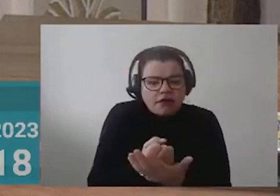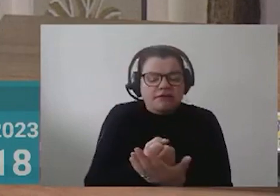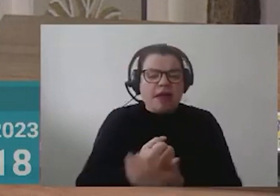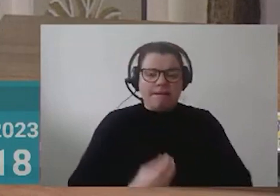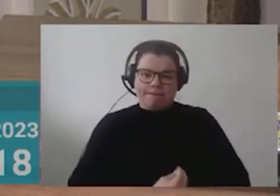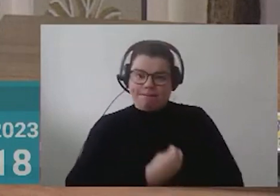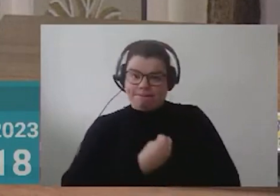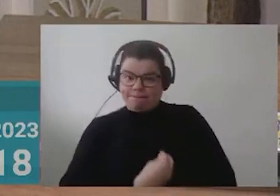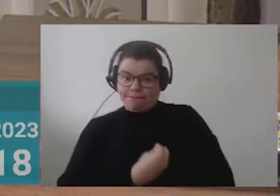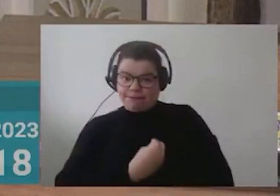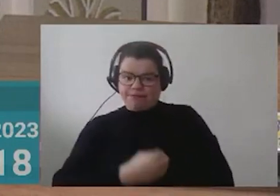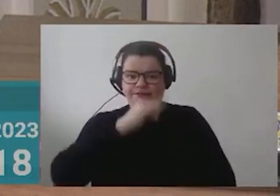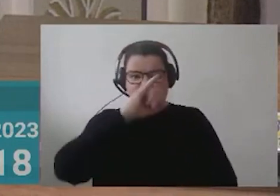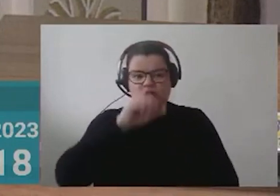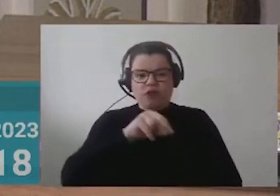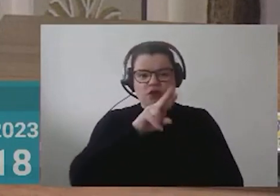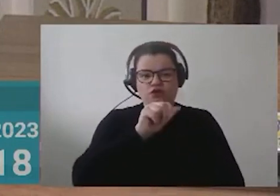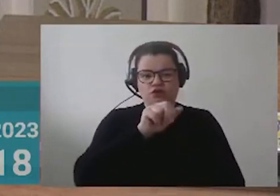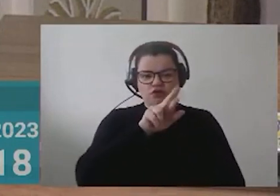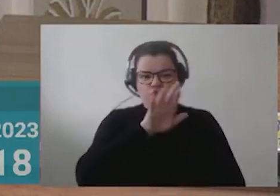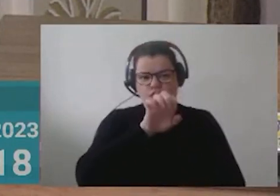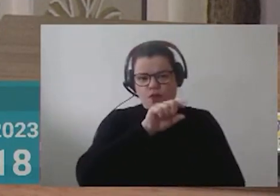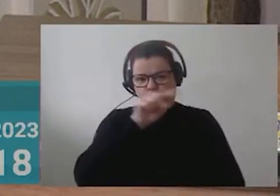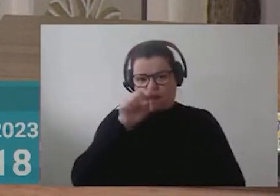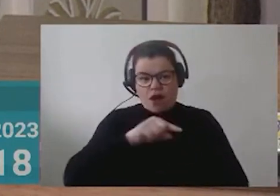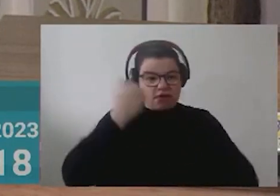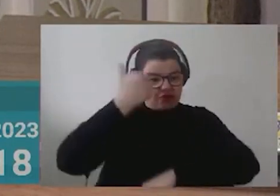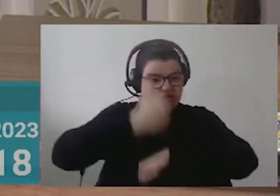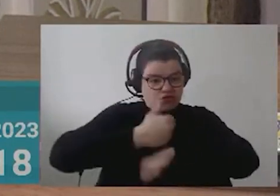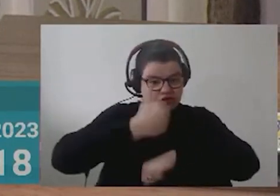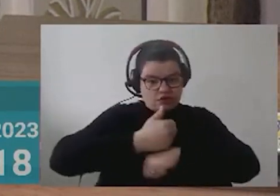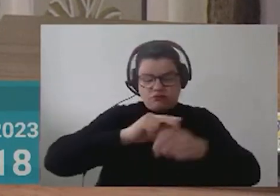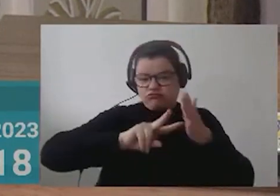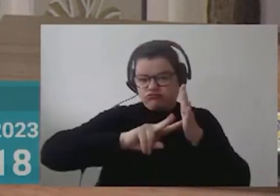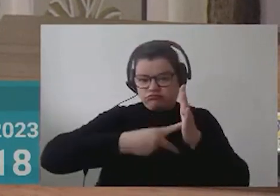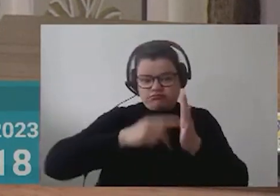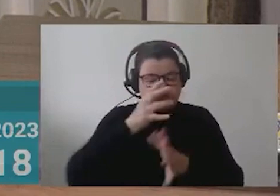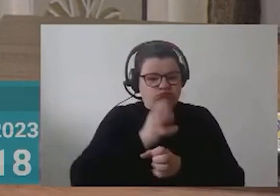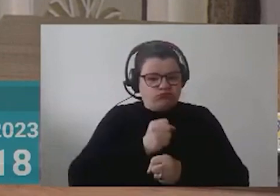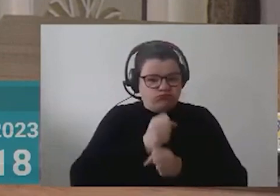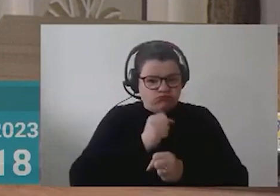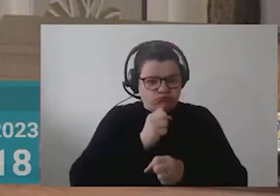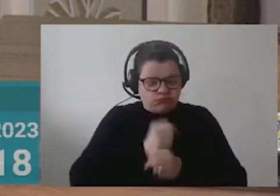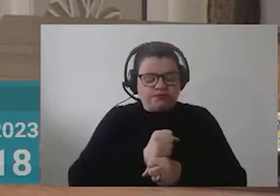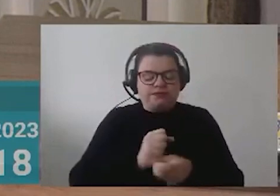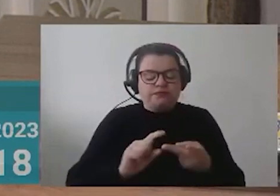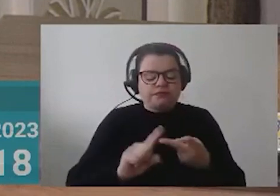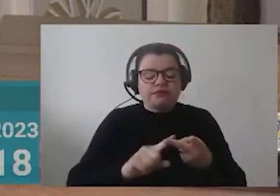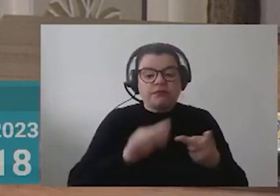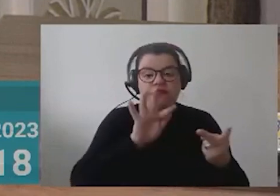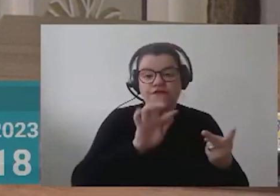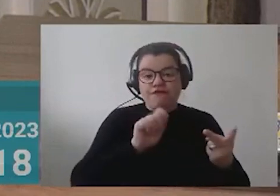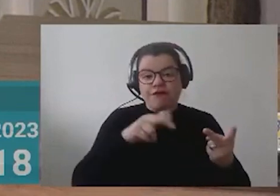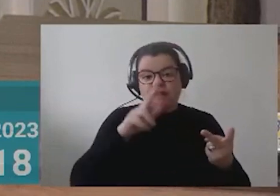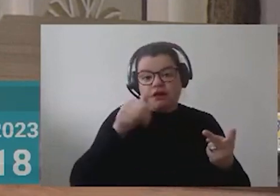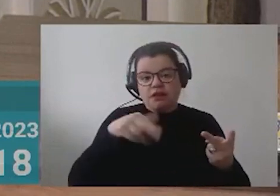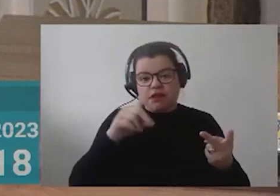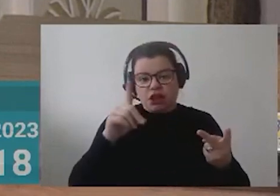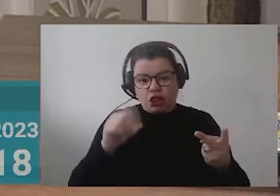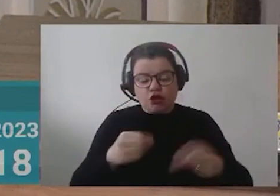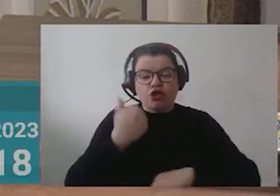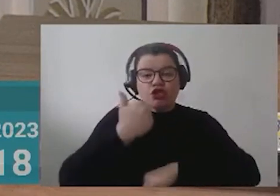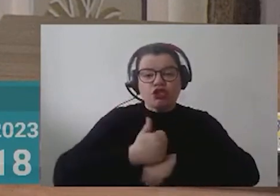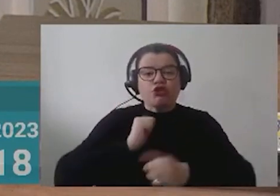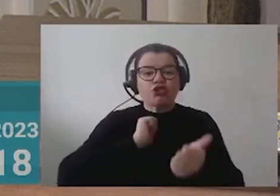do Juarez da Lagrana, diretor do Sicontiba, do Fernando Palevoda, diretor de esportes, Dirceu Tadeu Vaz,